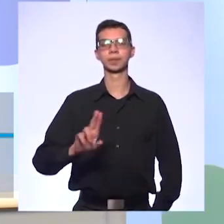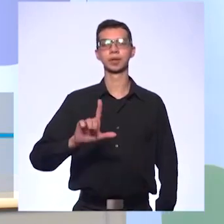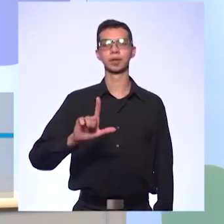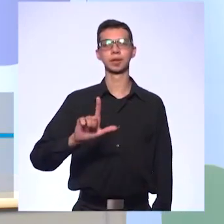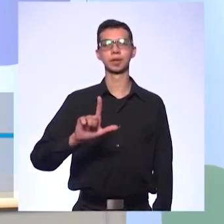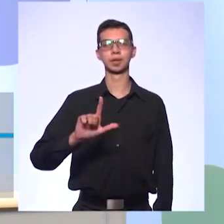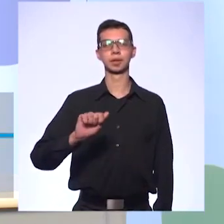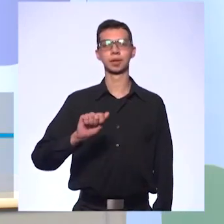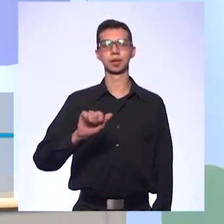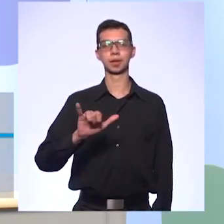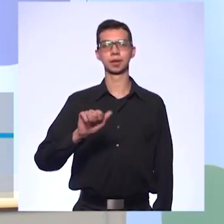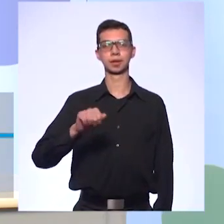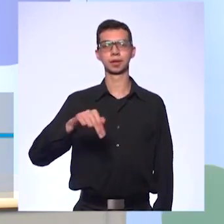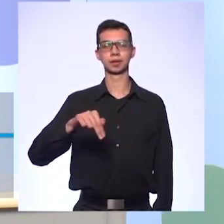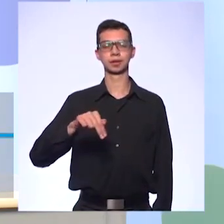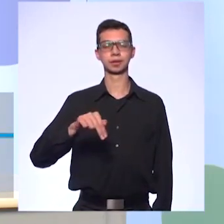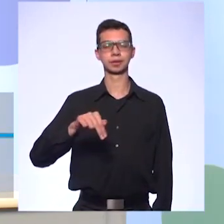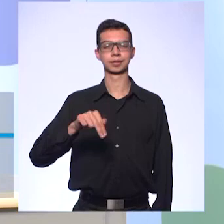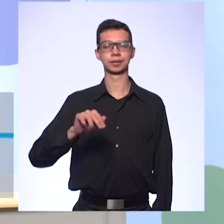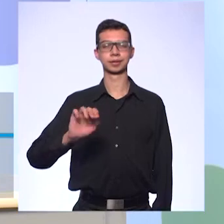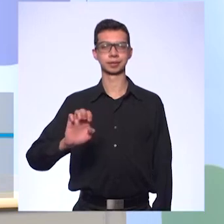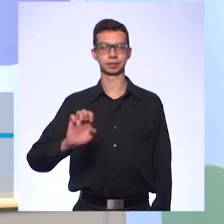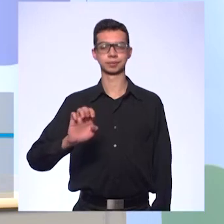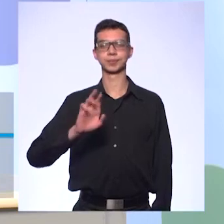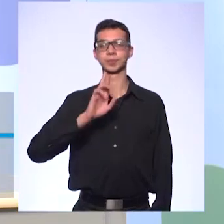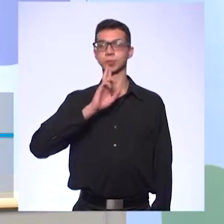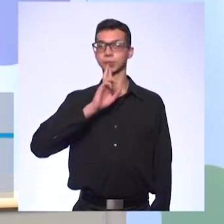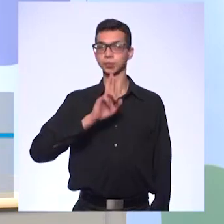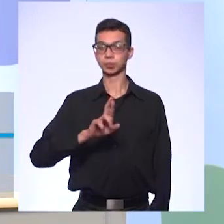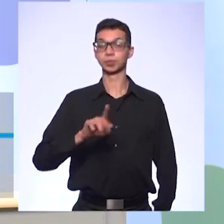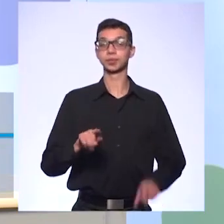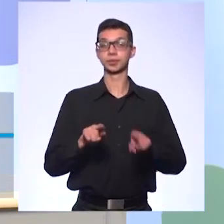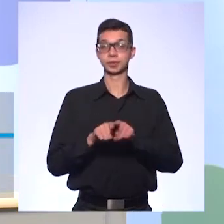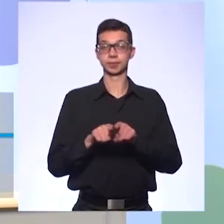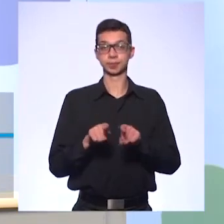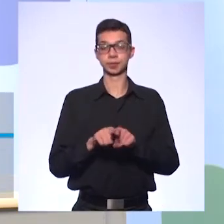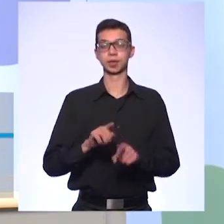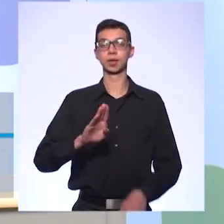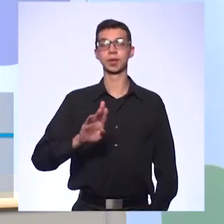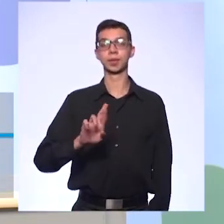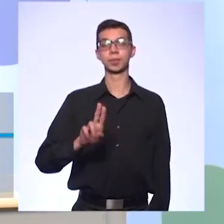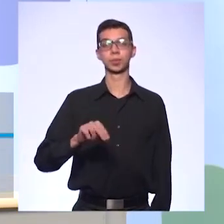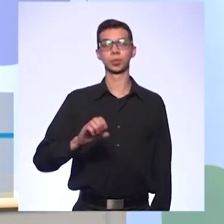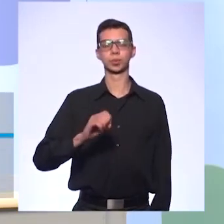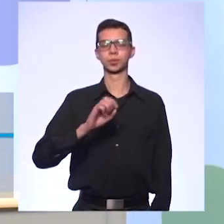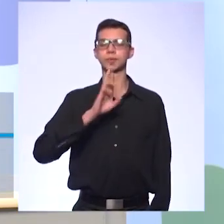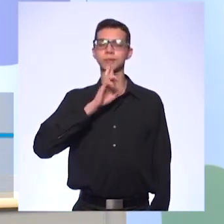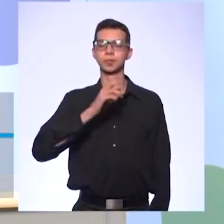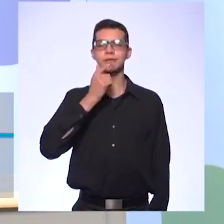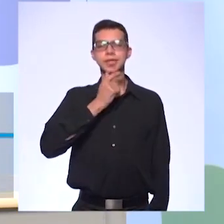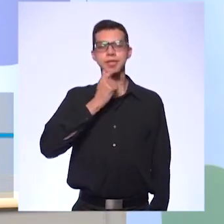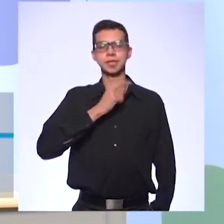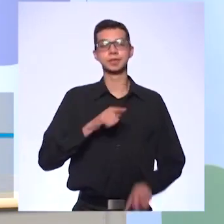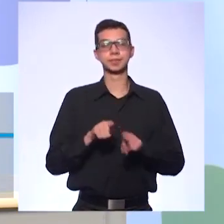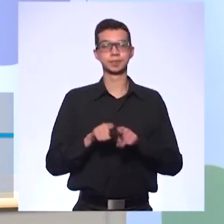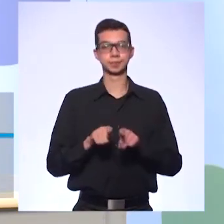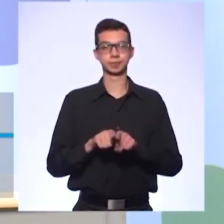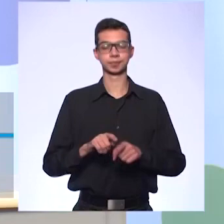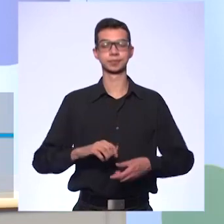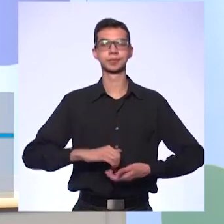ser Laiane, we run experiments to learn something. O Bruno, experiments are used to learn